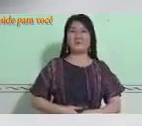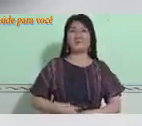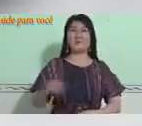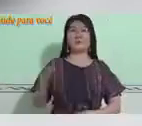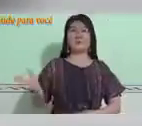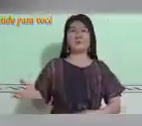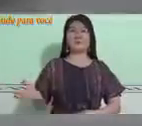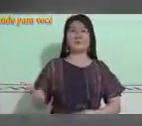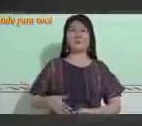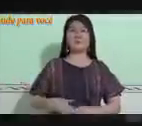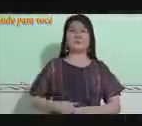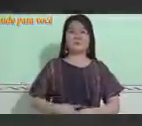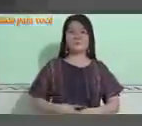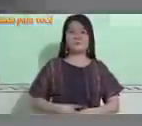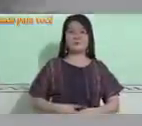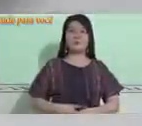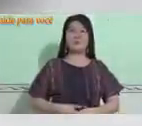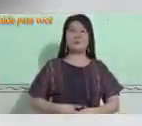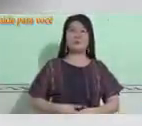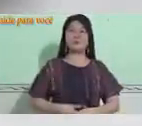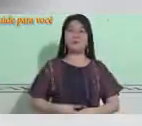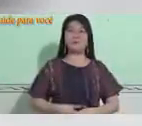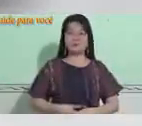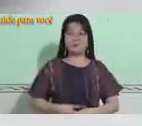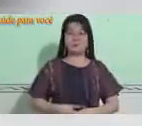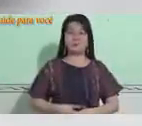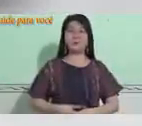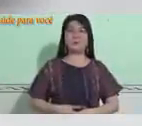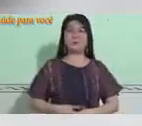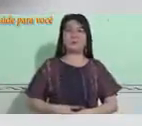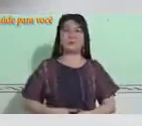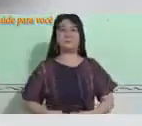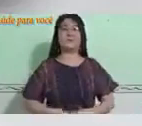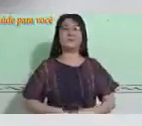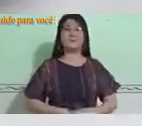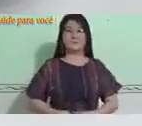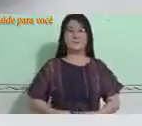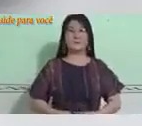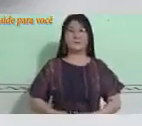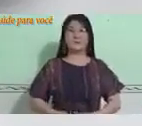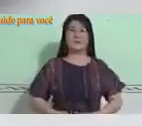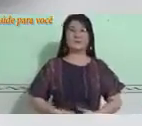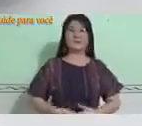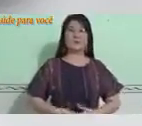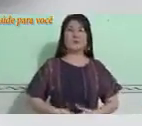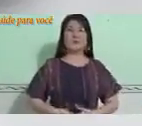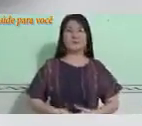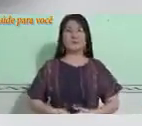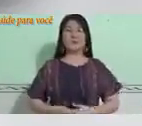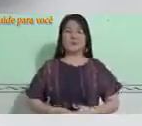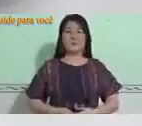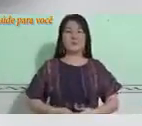devido à síndrome nefrótica, é recomendado que o tratamento continue a ser feito conforme a orientação do